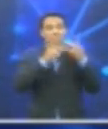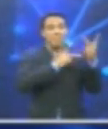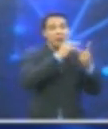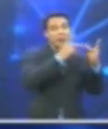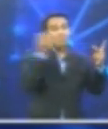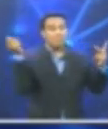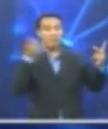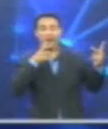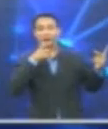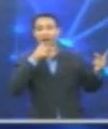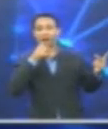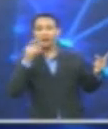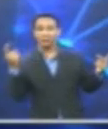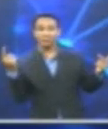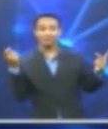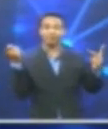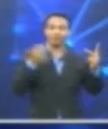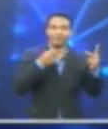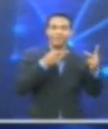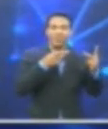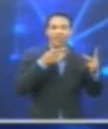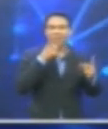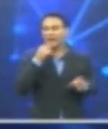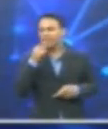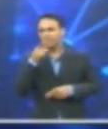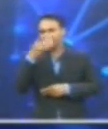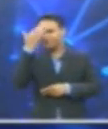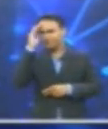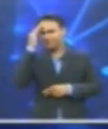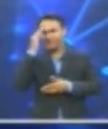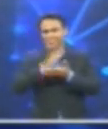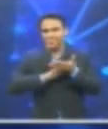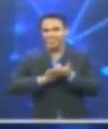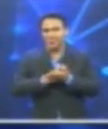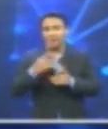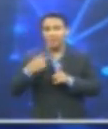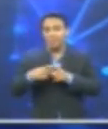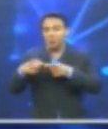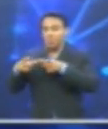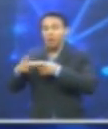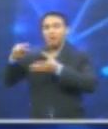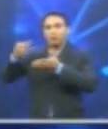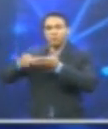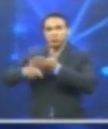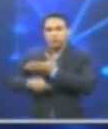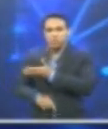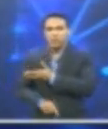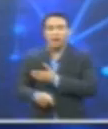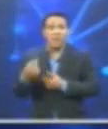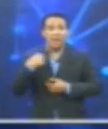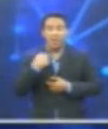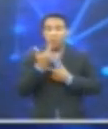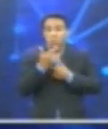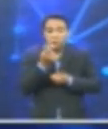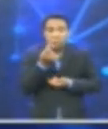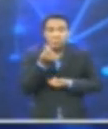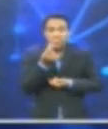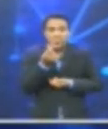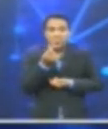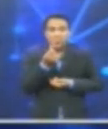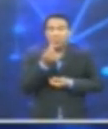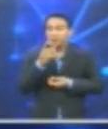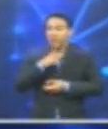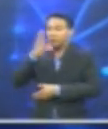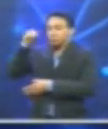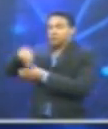nessa área. Poços de água, o senhor não entende nada, porque estavam poços perfurados. Eu não tenho dinheiro para equipar os poços, porque não é